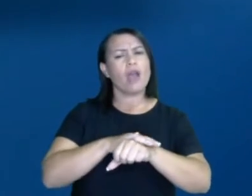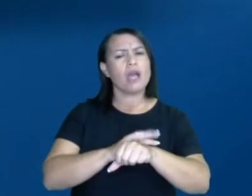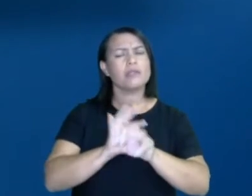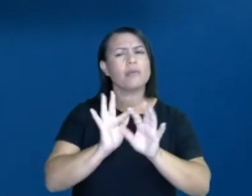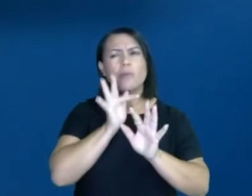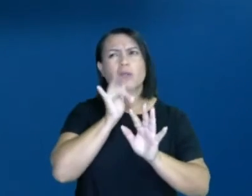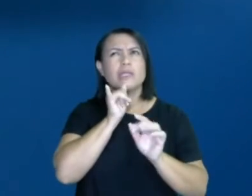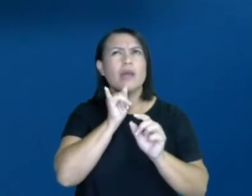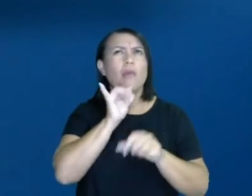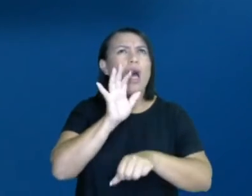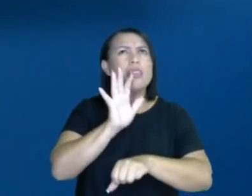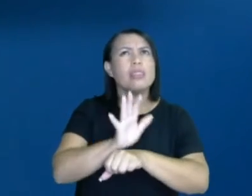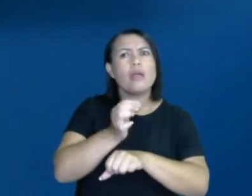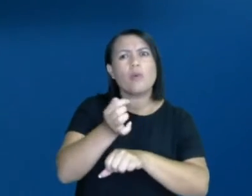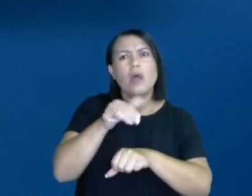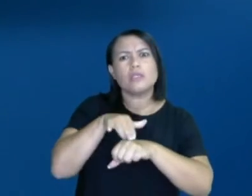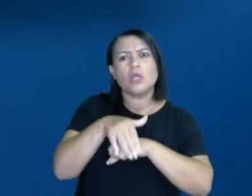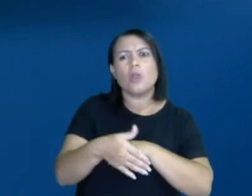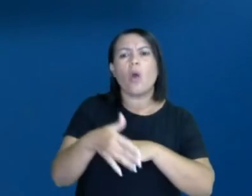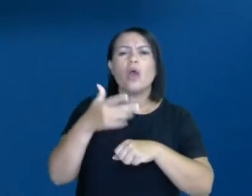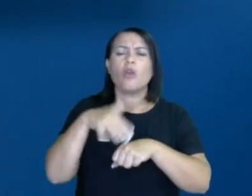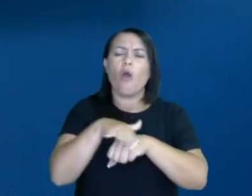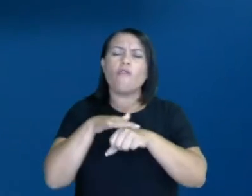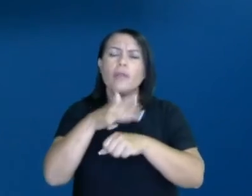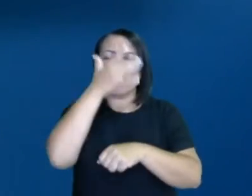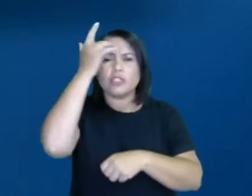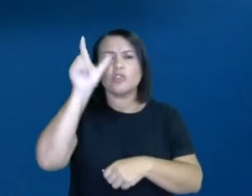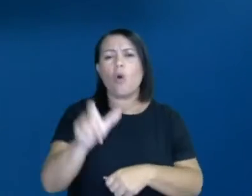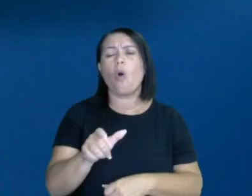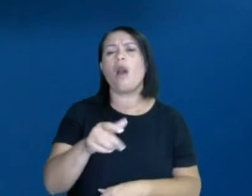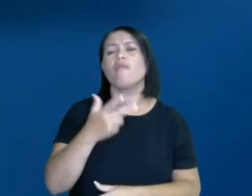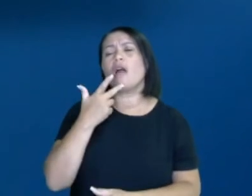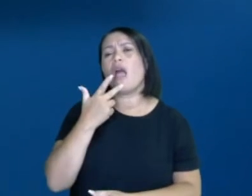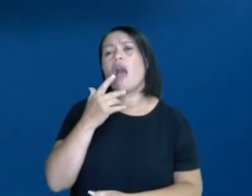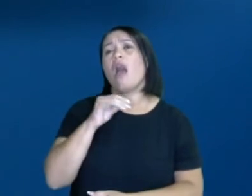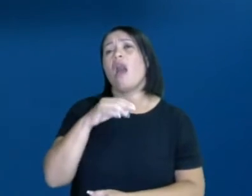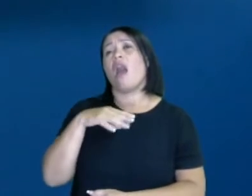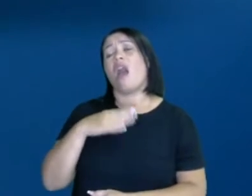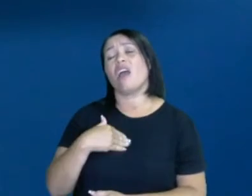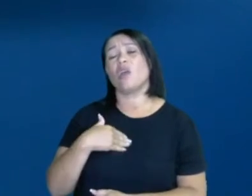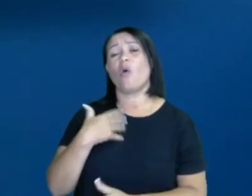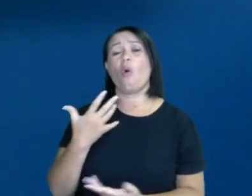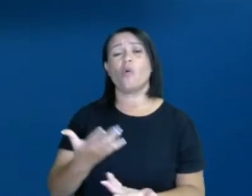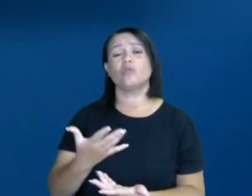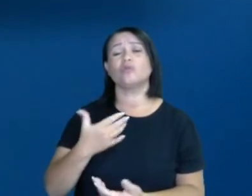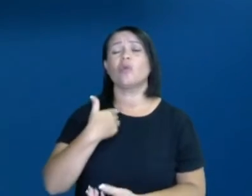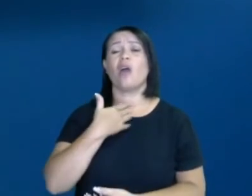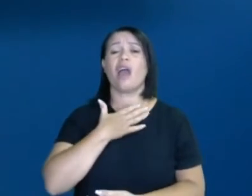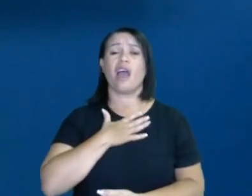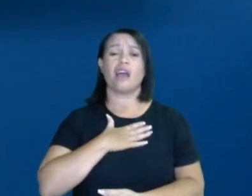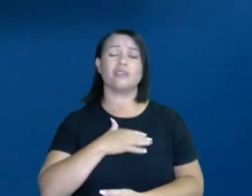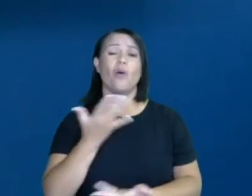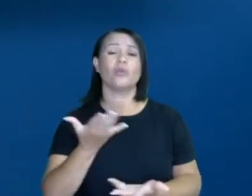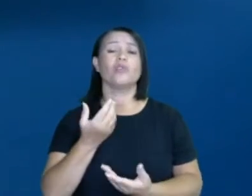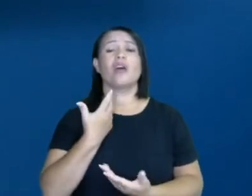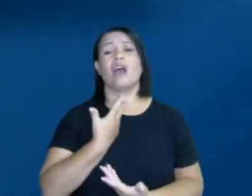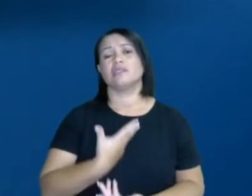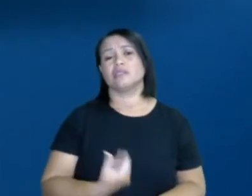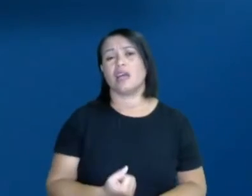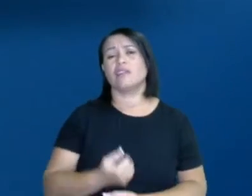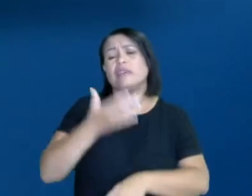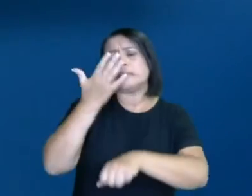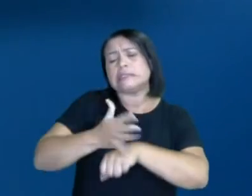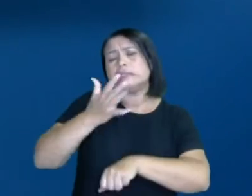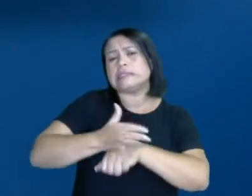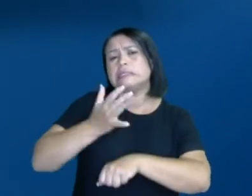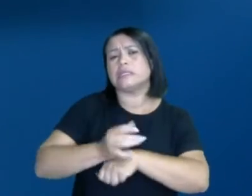dia. Ai, hoje eu estou muito cansado, muito nervioso. E vai treinando essas palavras para que